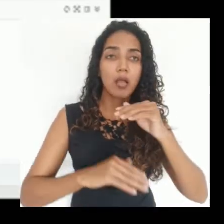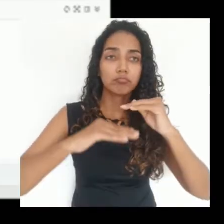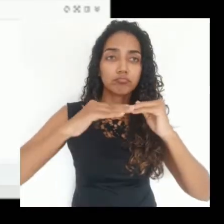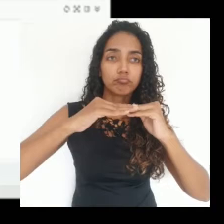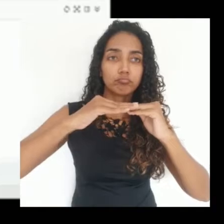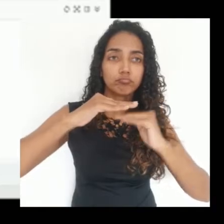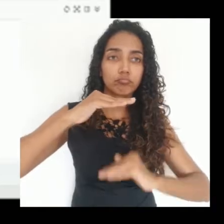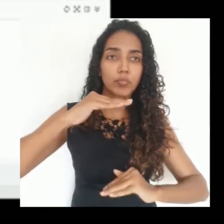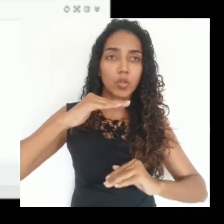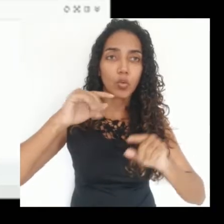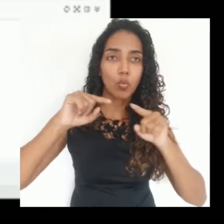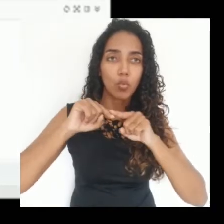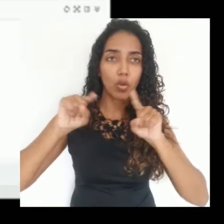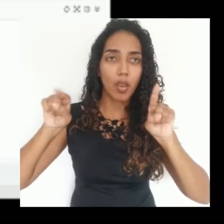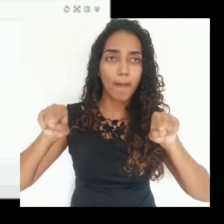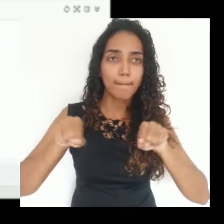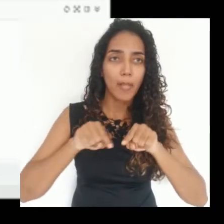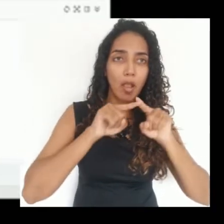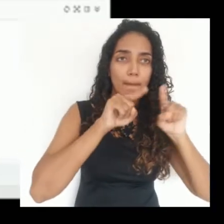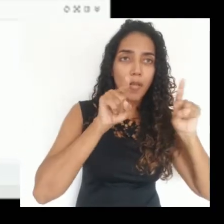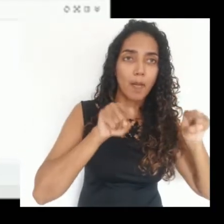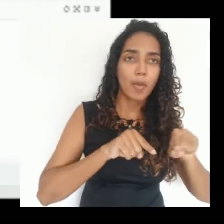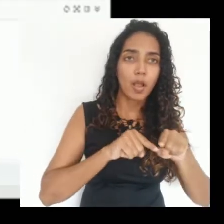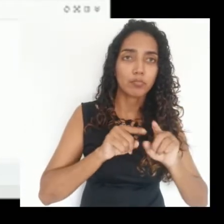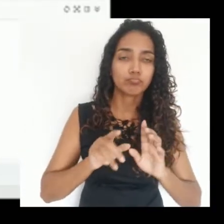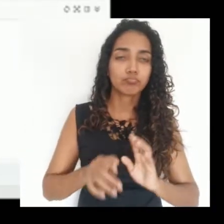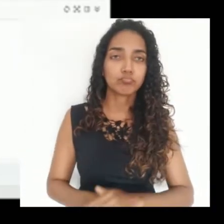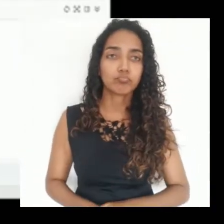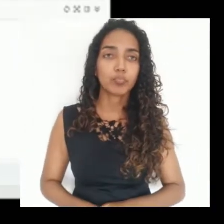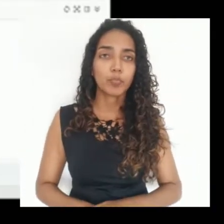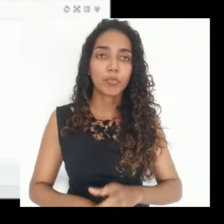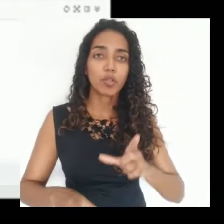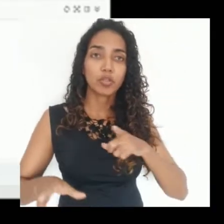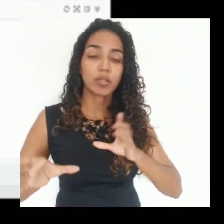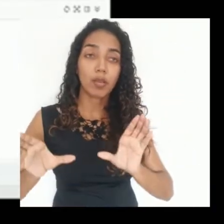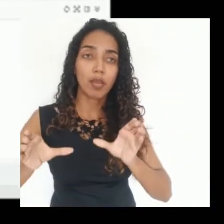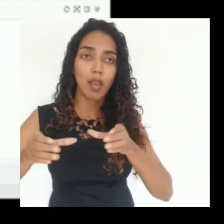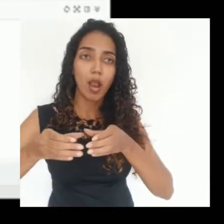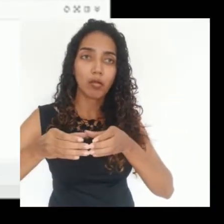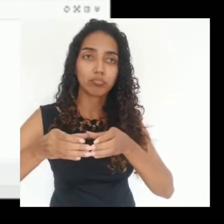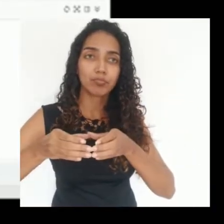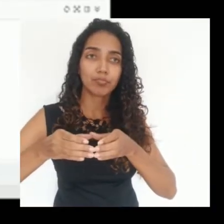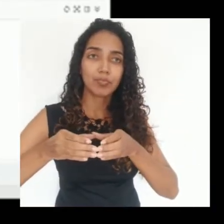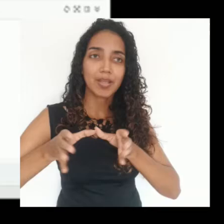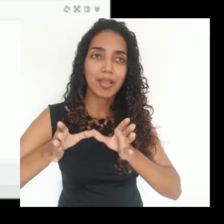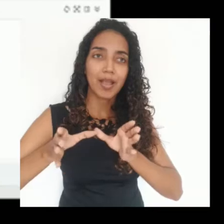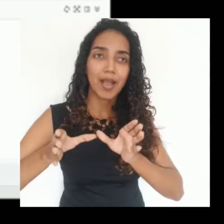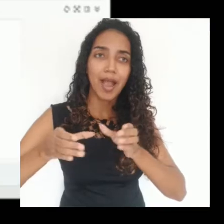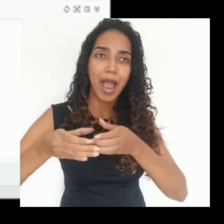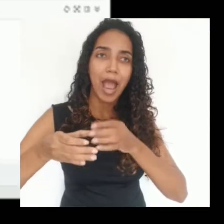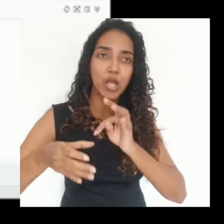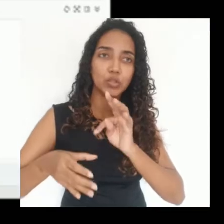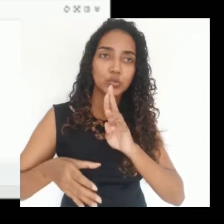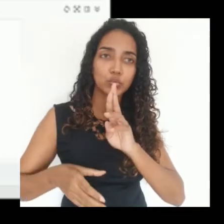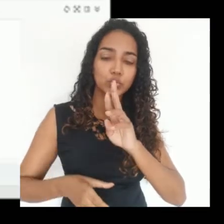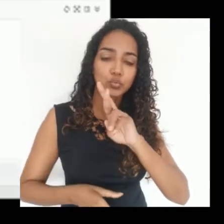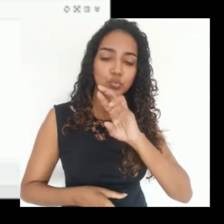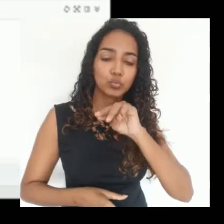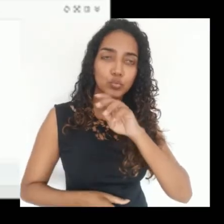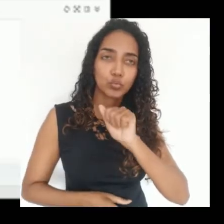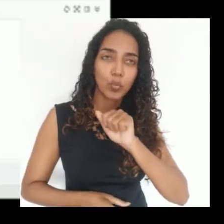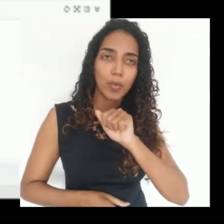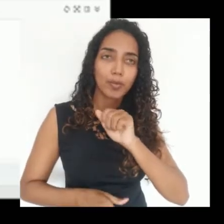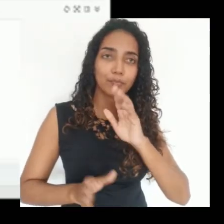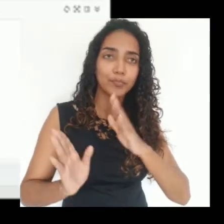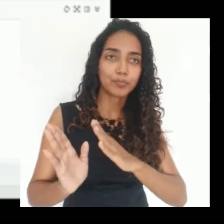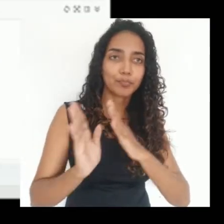relacionamento de agregação, onde a gente tem a turma no lado esquerdo e o aluno aqui. A turma representando o todo e o aluno representando